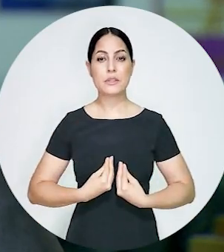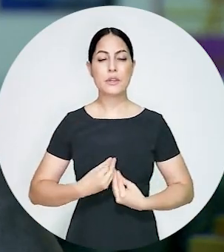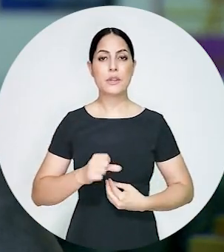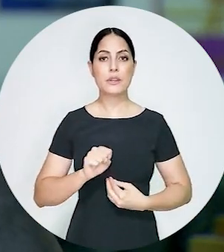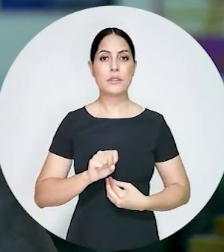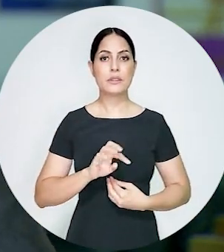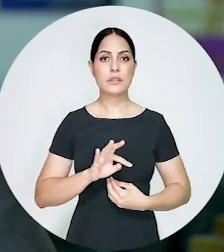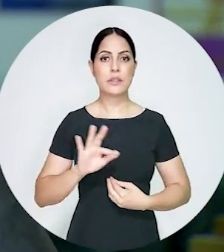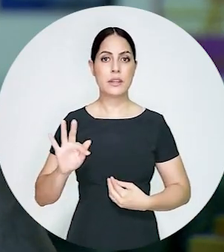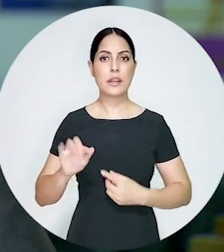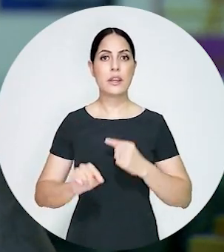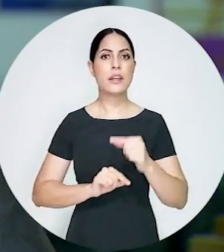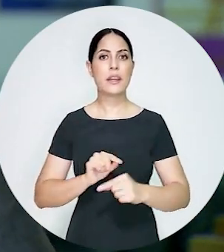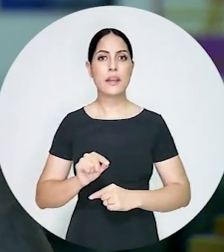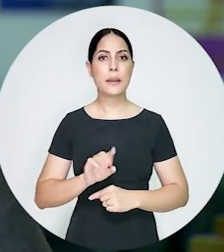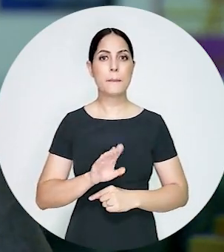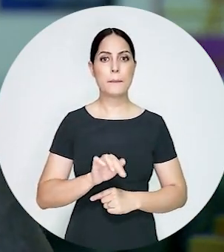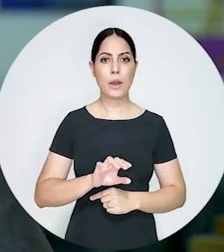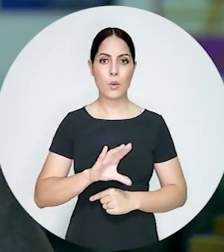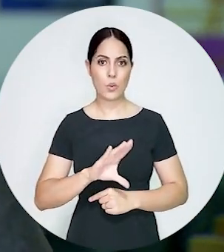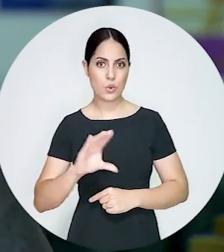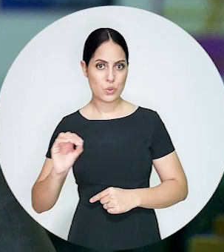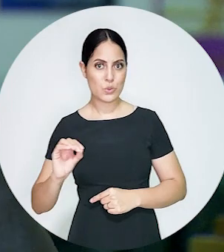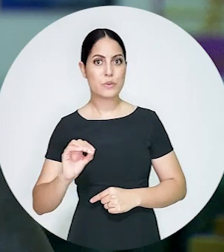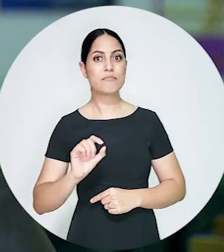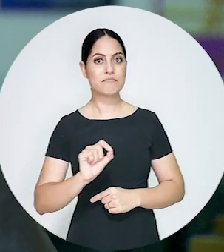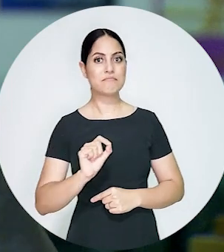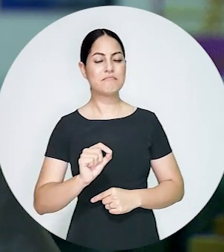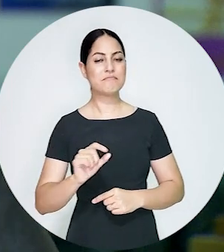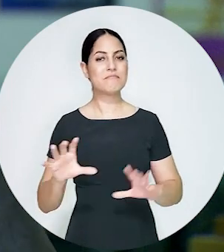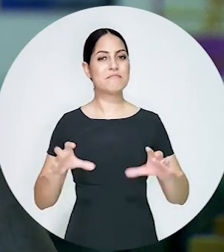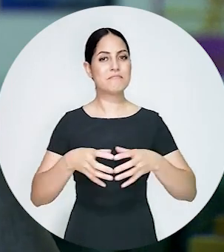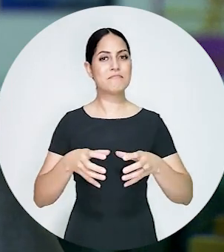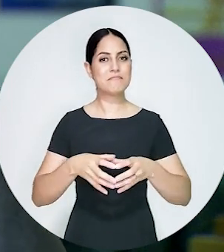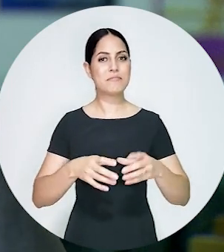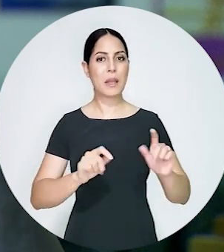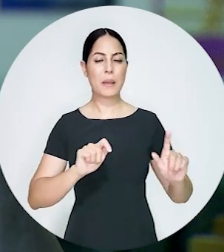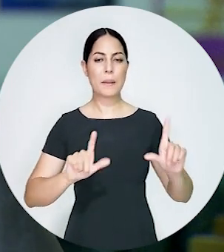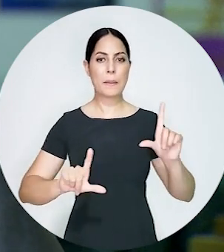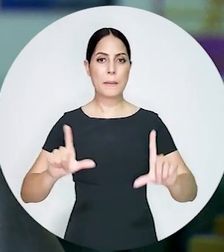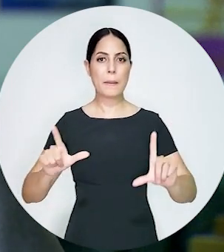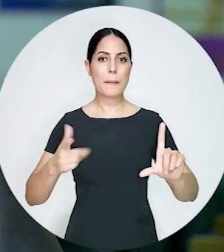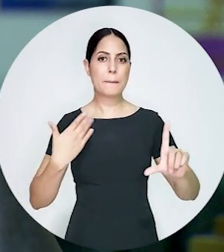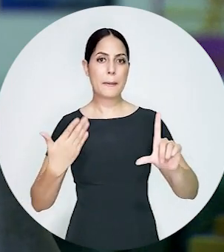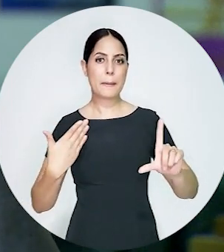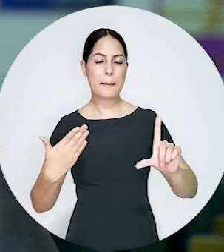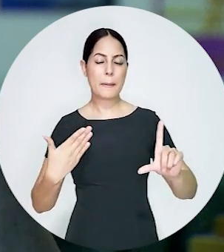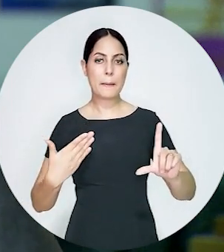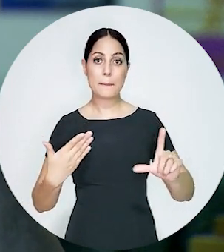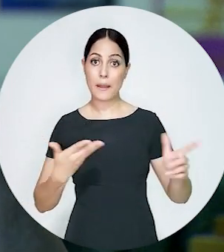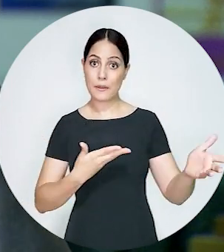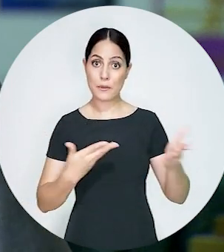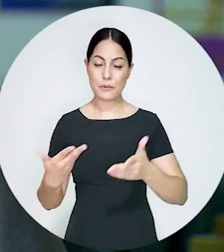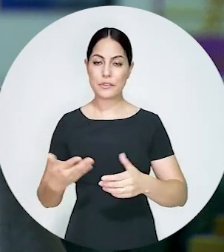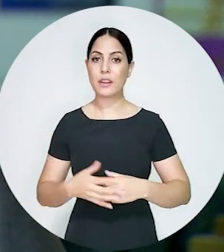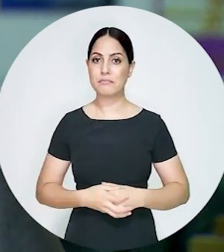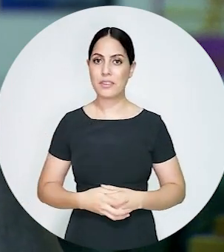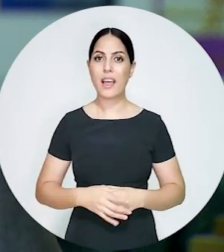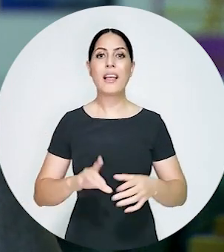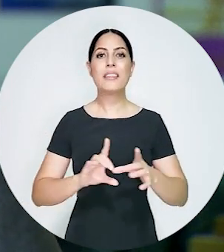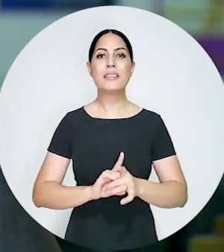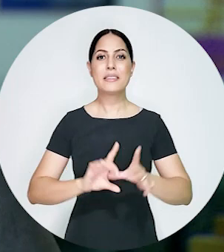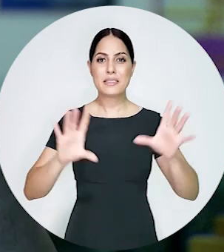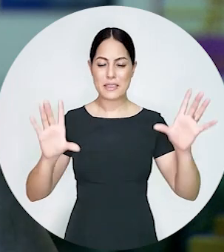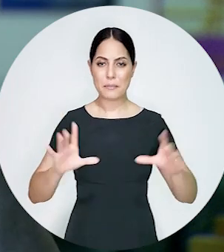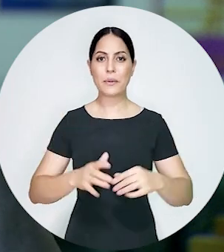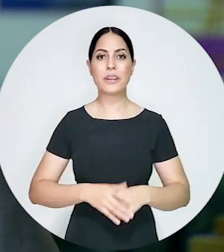Tribunal Federal e presidente do Tribunal Superior Eleitoral, Luiz Roberto Barroso, foi o segundo convidado do programa. Durante a